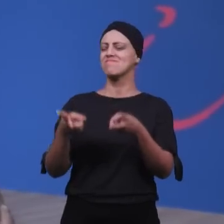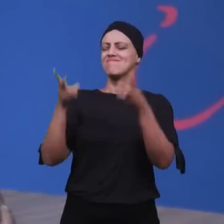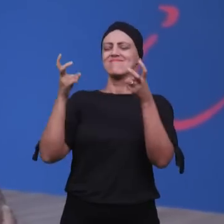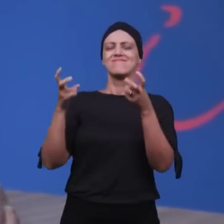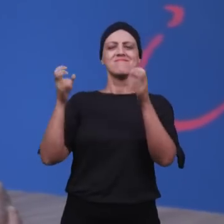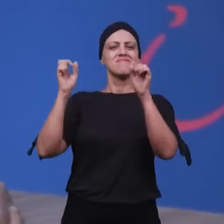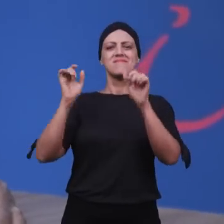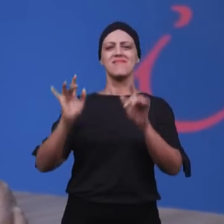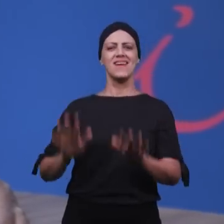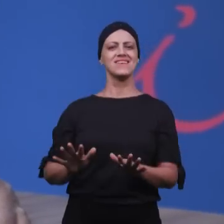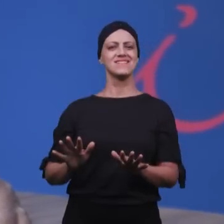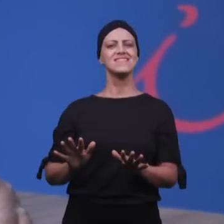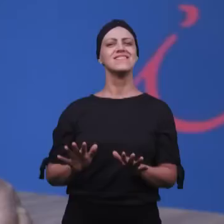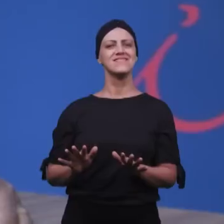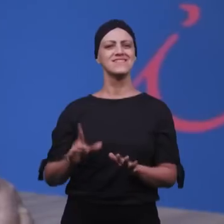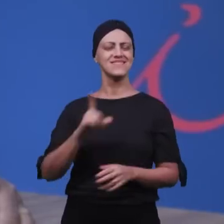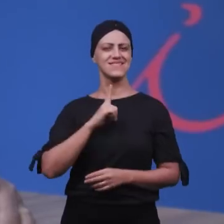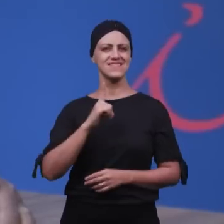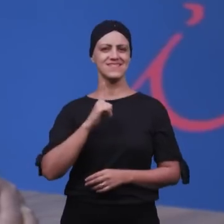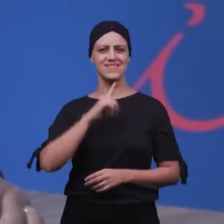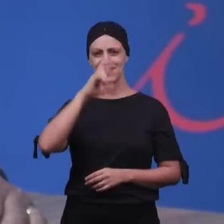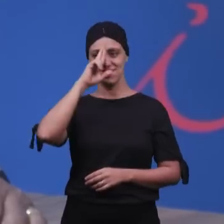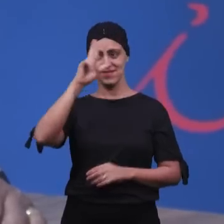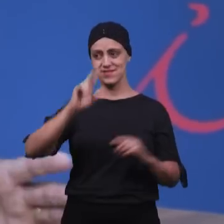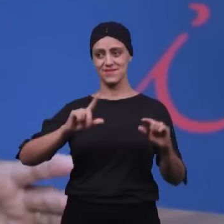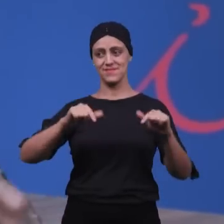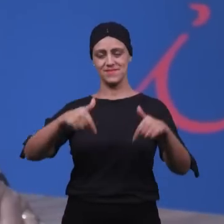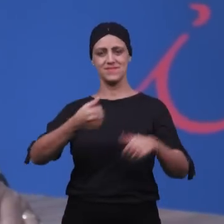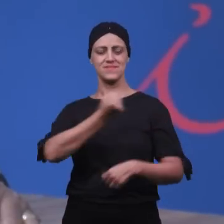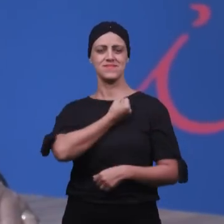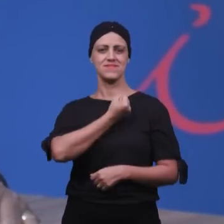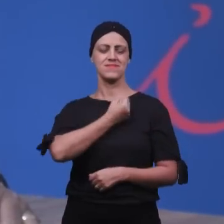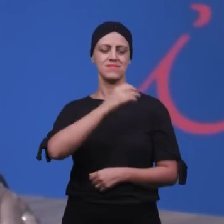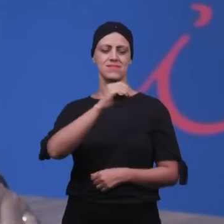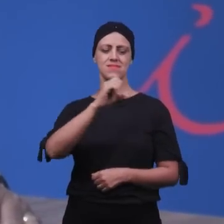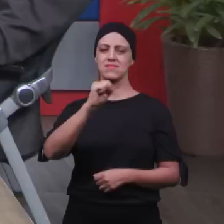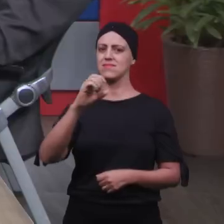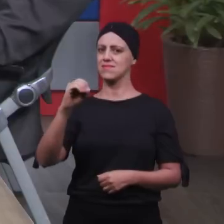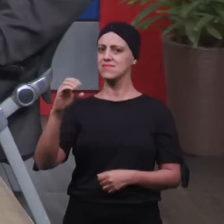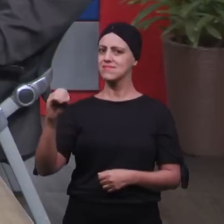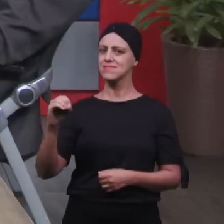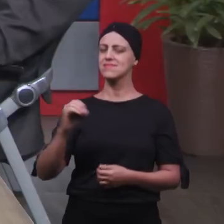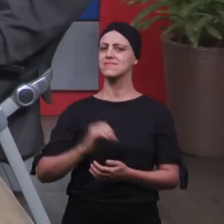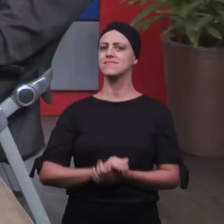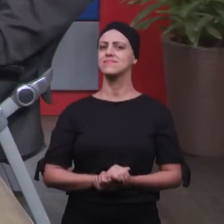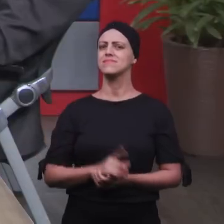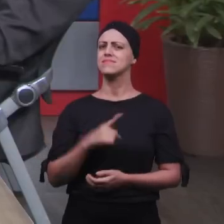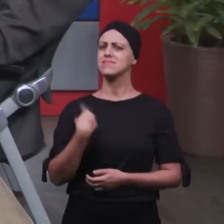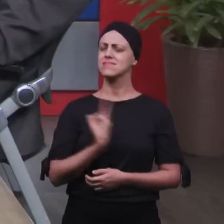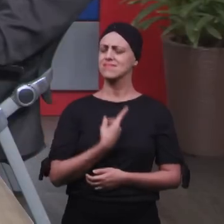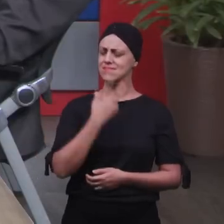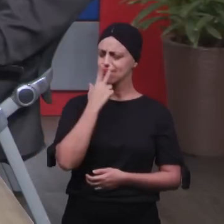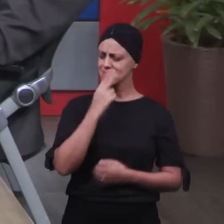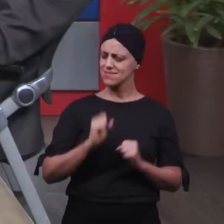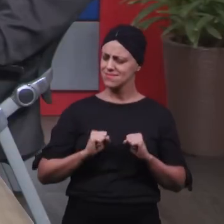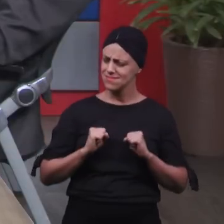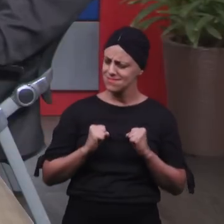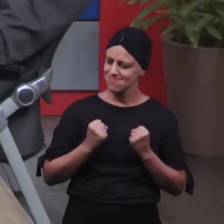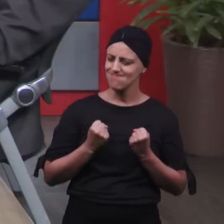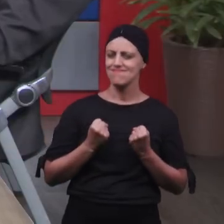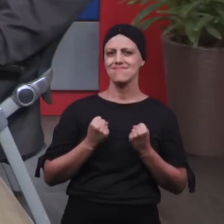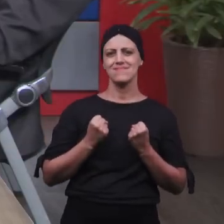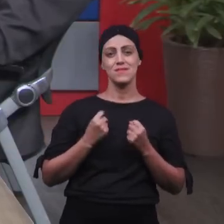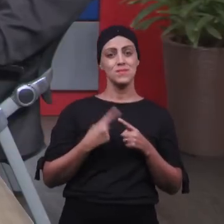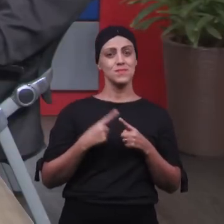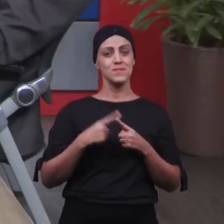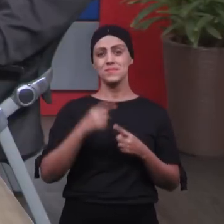bênção que o Senhor opera no 0800 na vida das pessoas. É interessante que isso nos edifica, né? É. Quer dizer, a experiência, porque